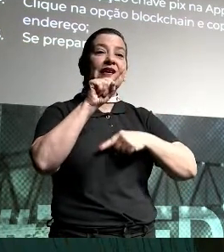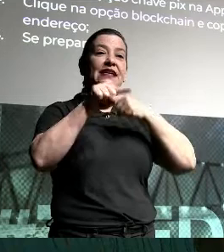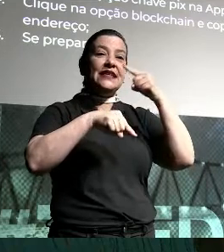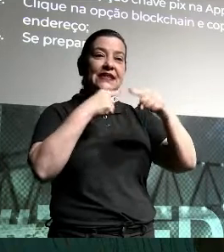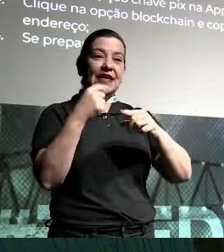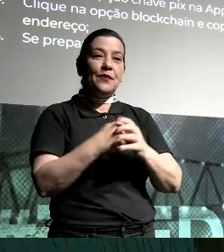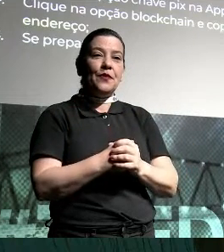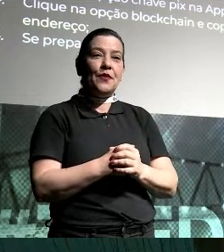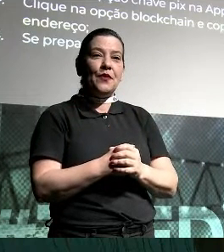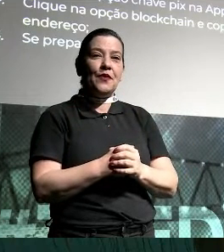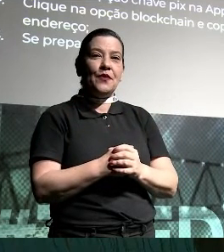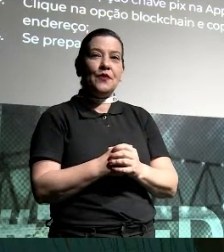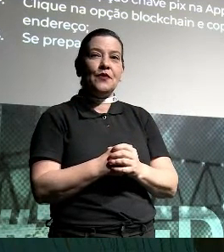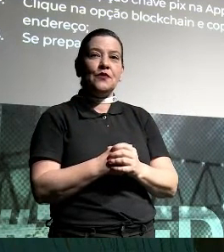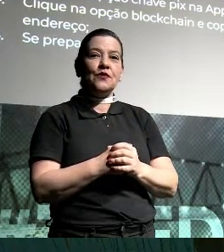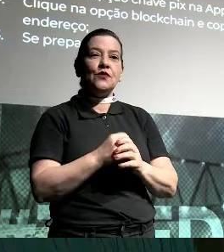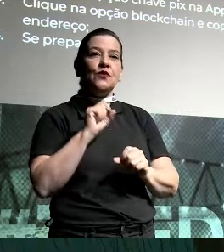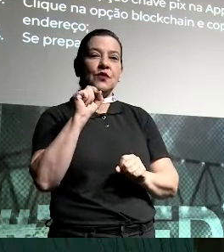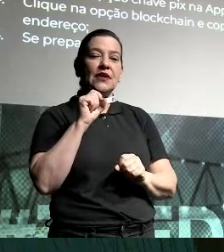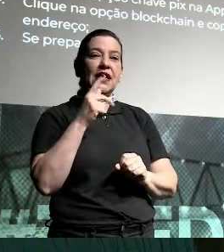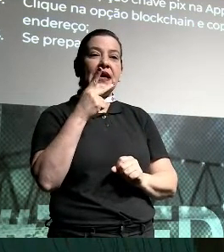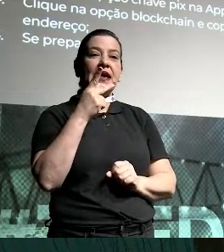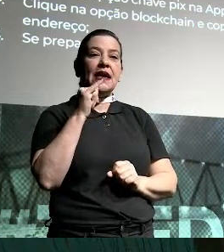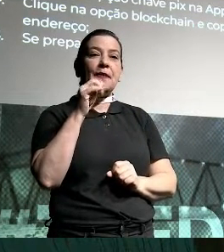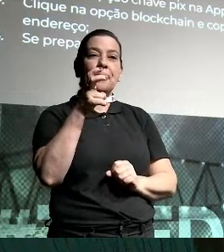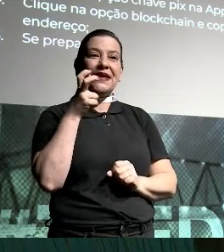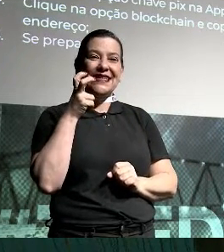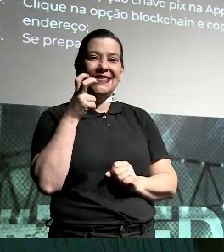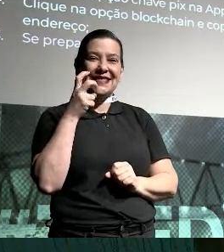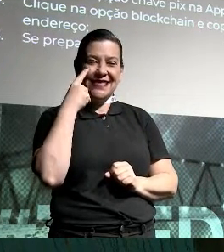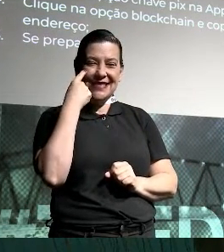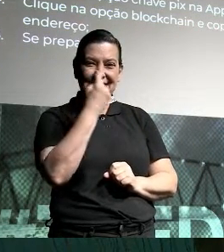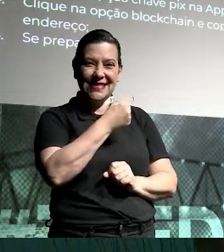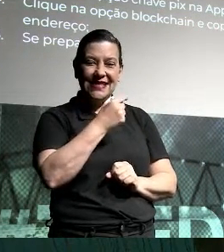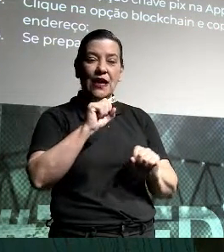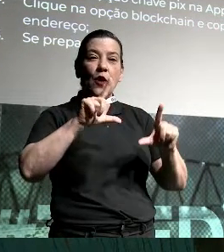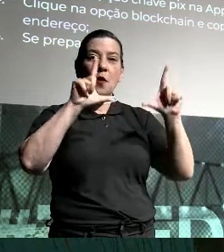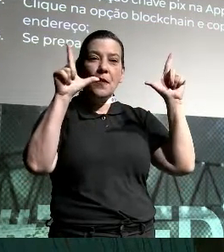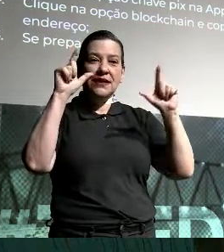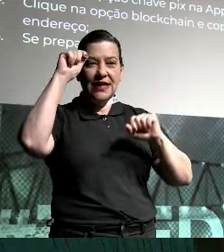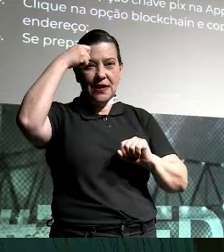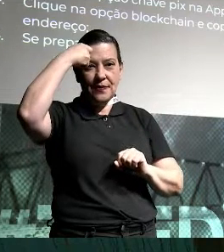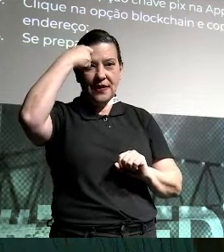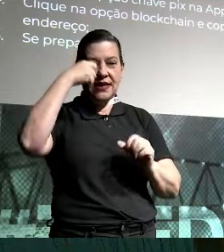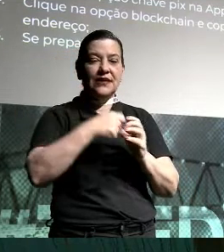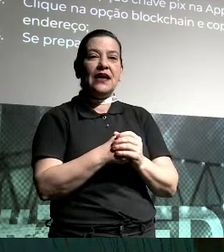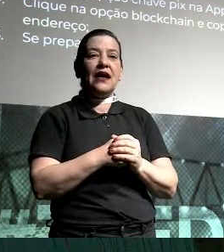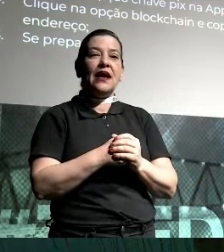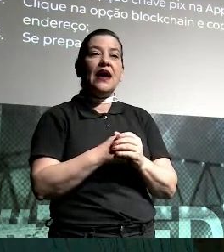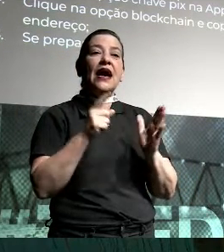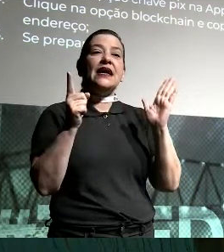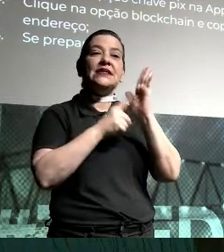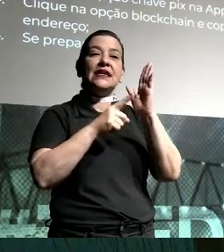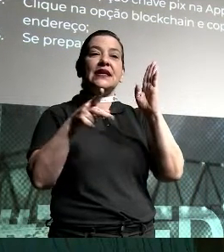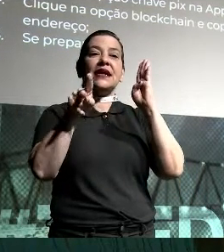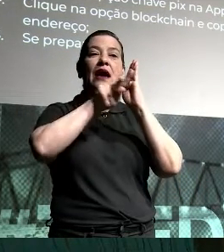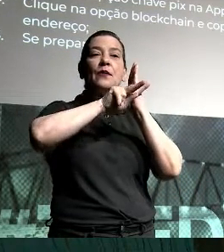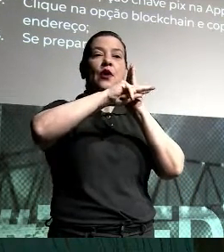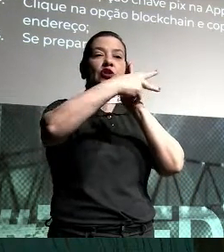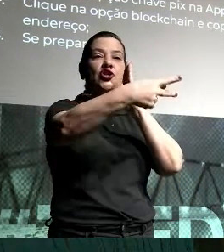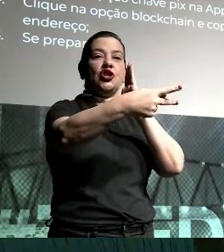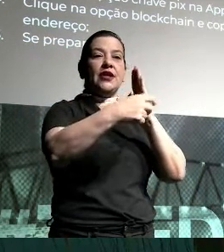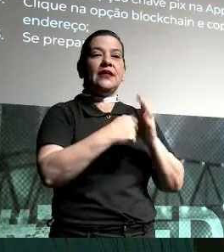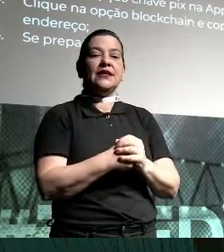clicar lá em cima naquela pílula chamada PixKey. Clica nela, vai aparecer uma tela preta e você vai clicar em blockchain. E lá vai ter o endereço seu de uma